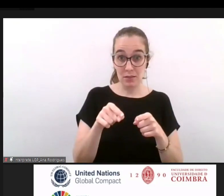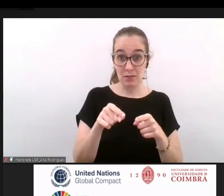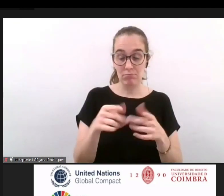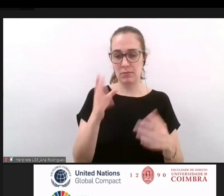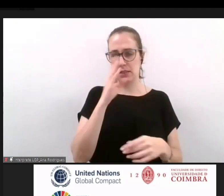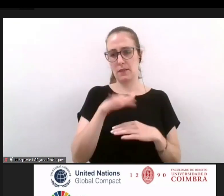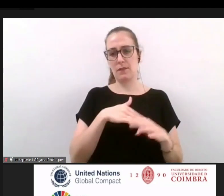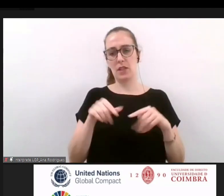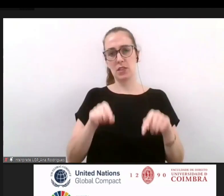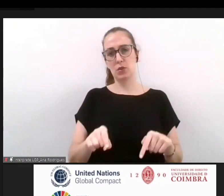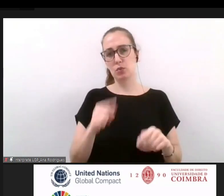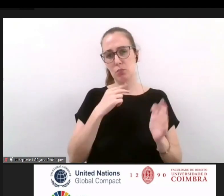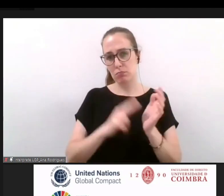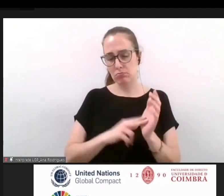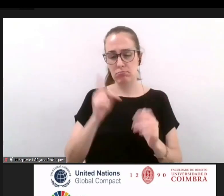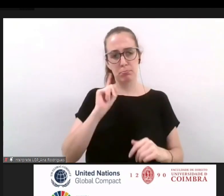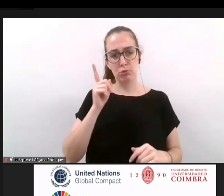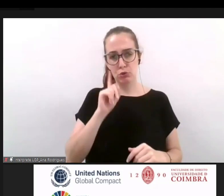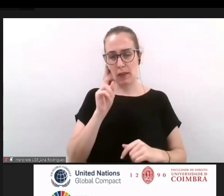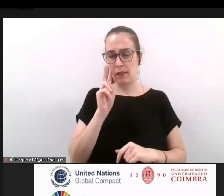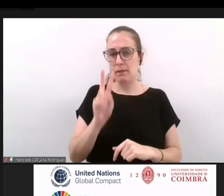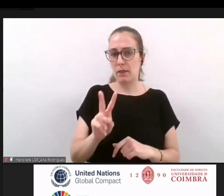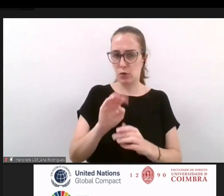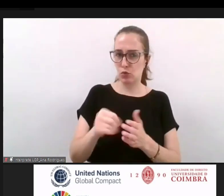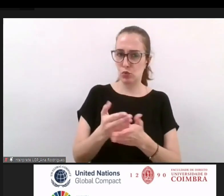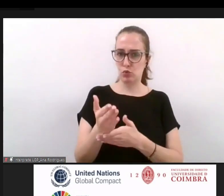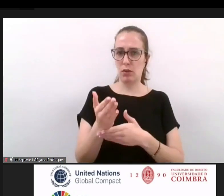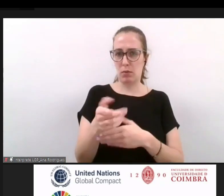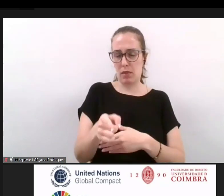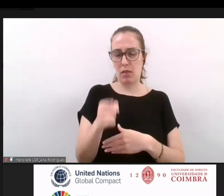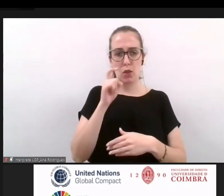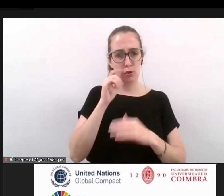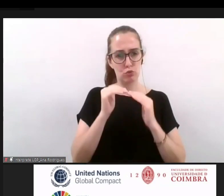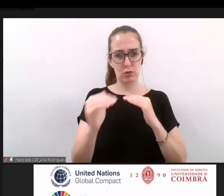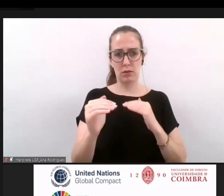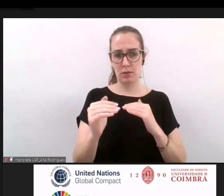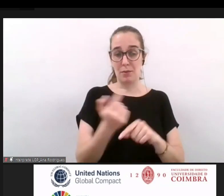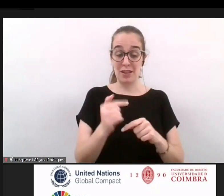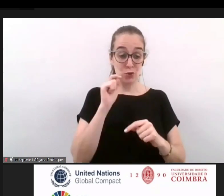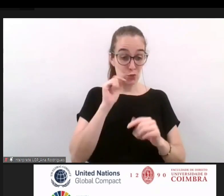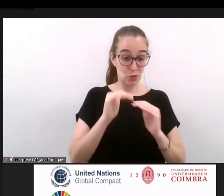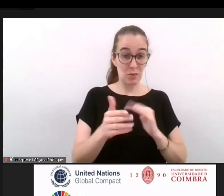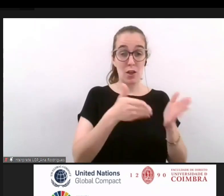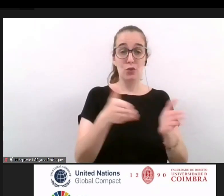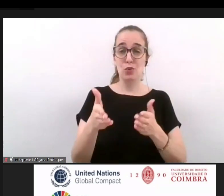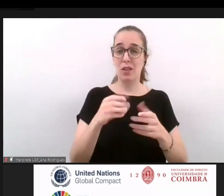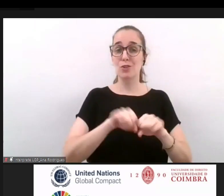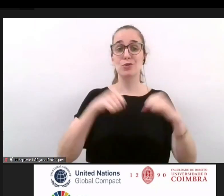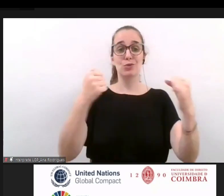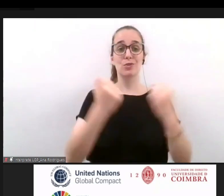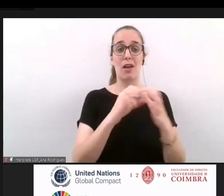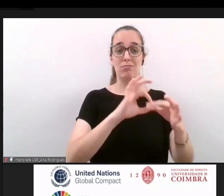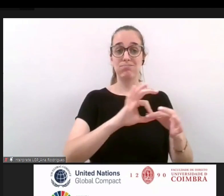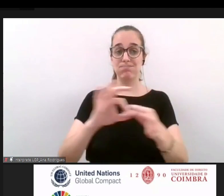é importante ver a sustentabilidade como fonte e resultado da coesão social. Esse seria o cenário